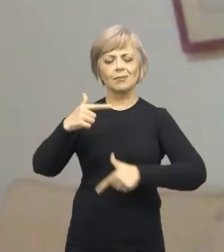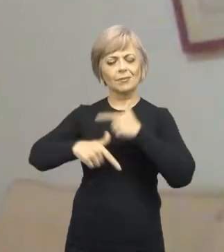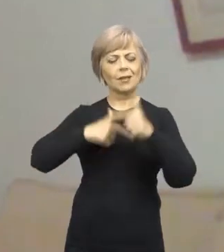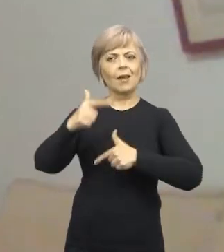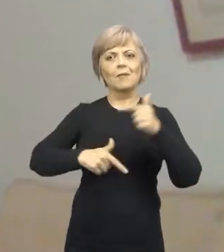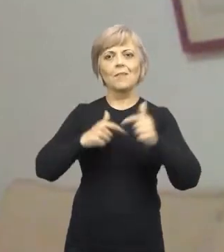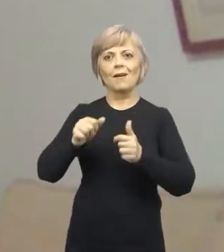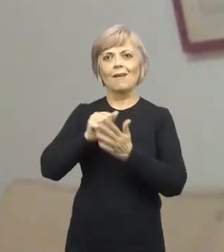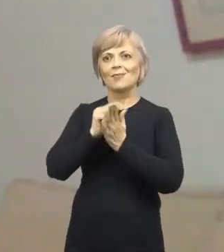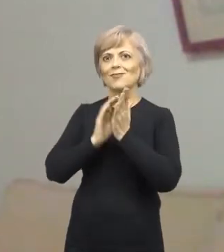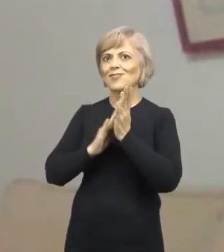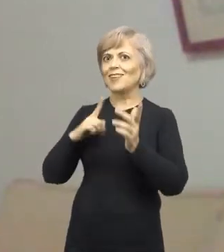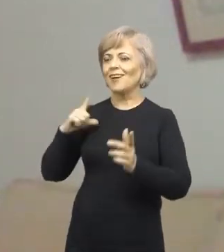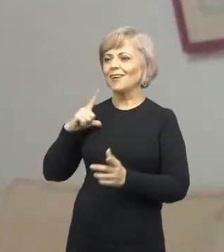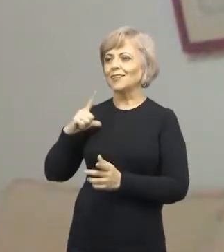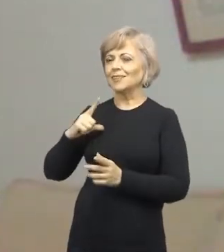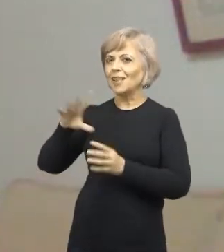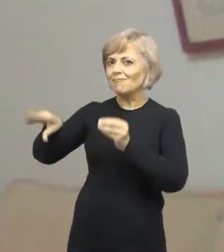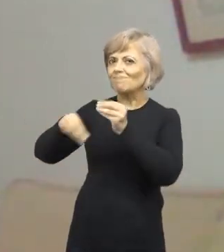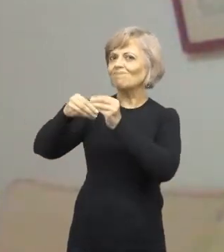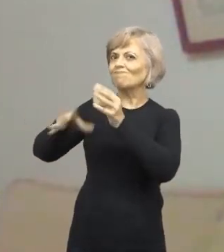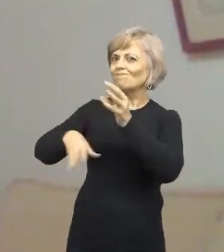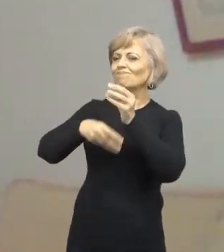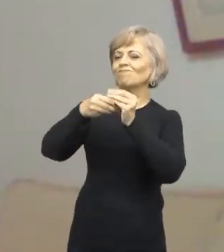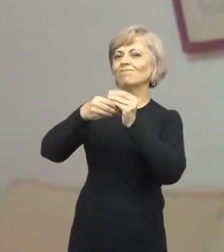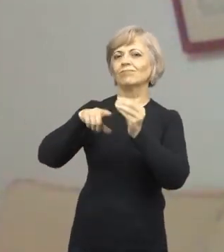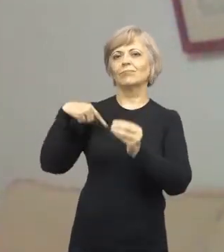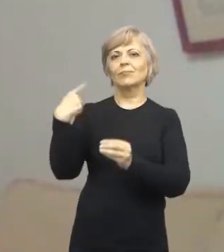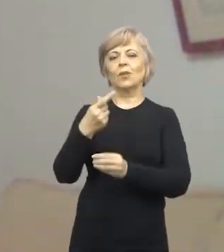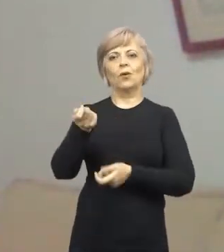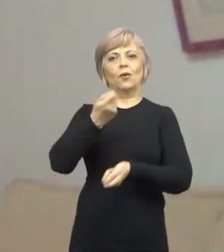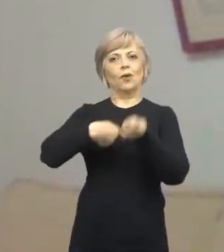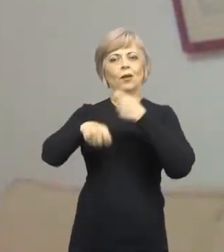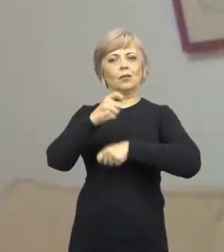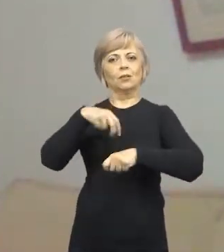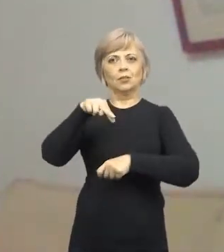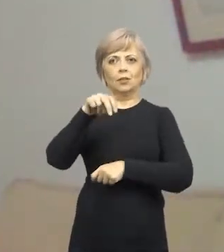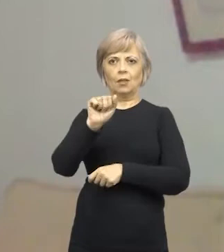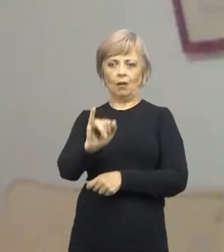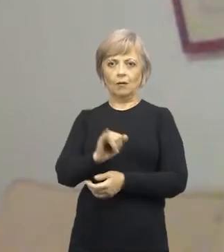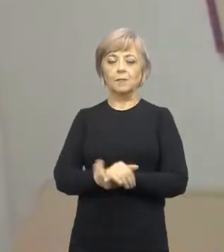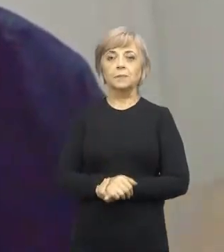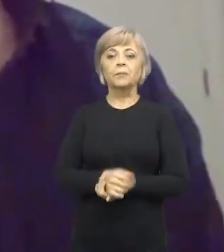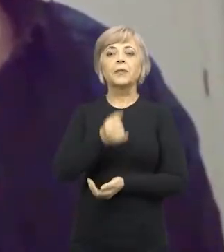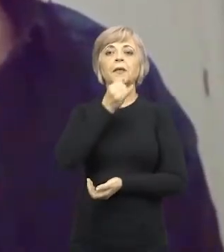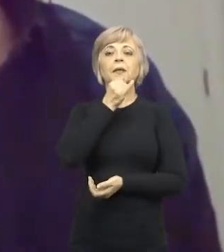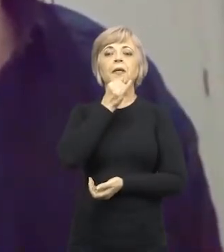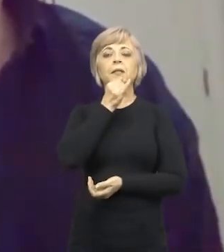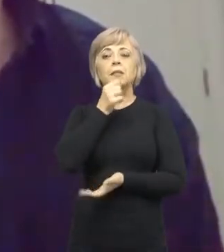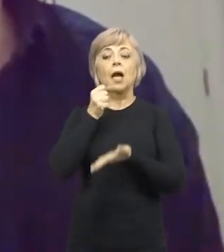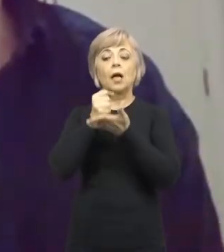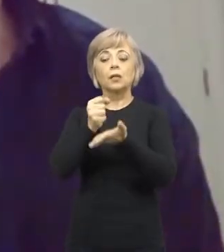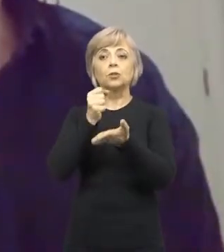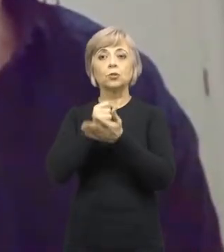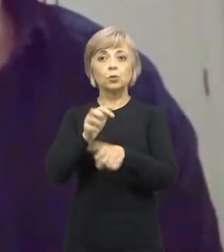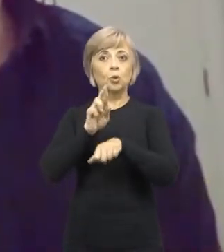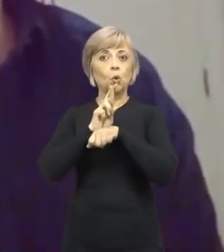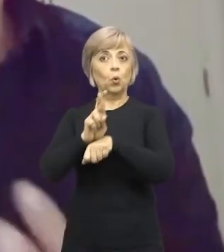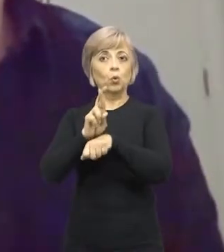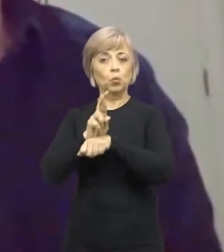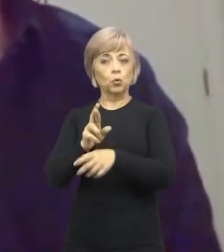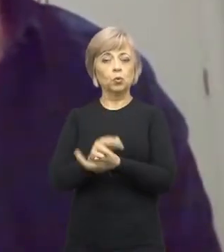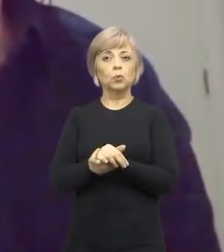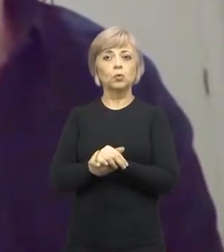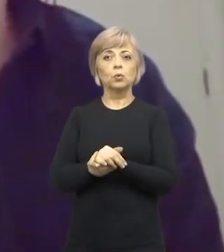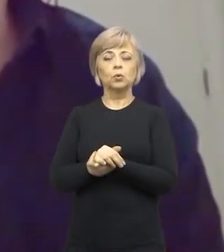ações e atividades têm sido implementadas pela administração, como, por exemplo, a Assessoria de Recursos